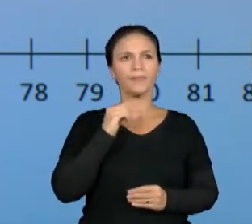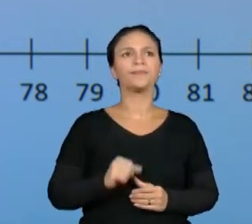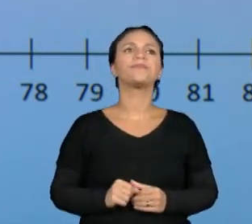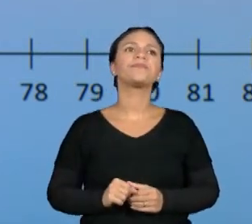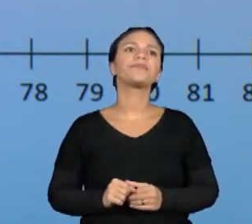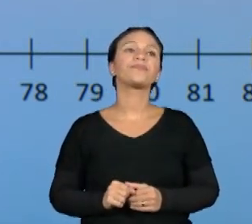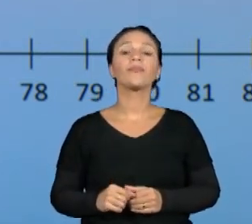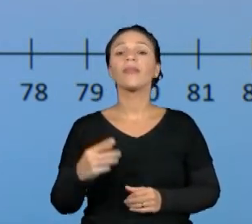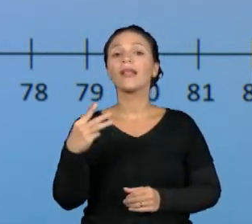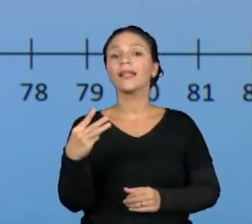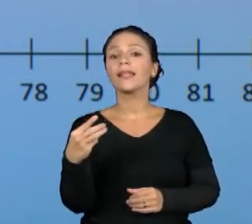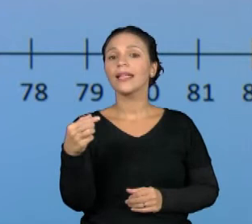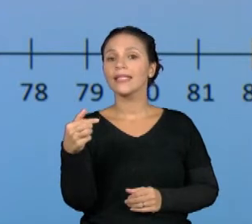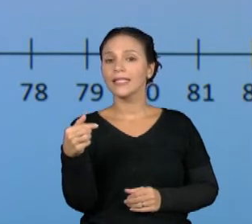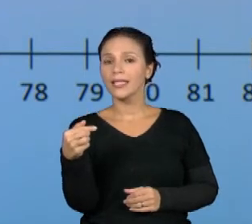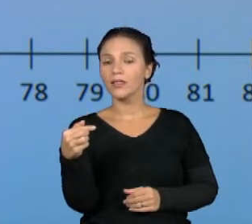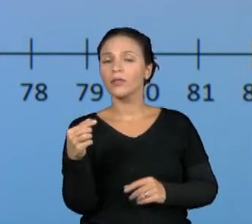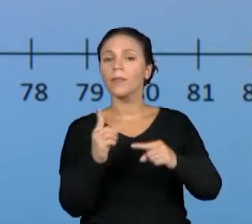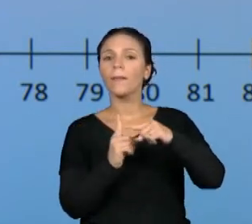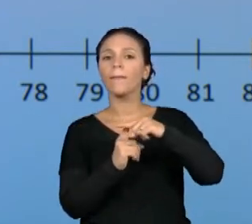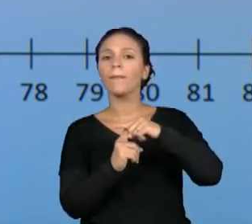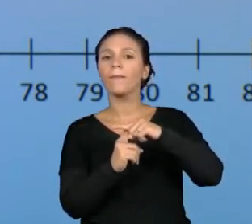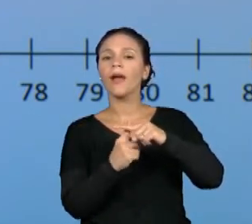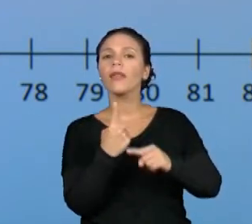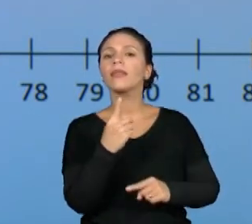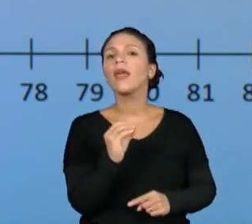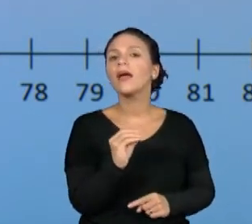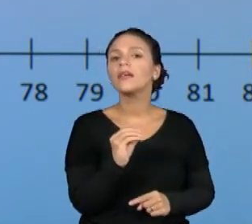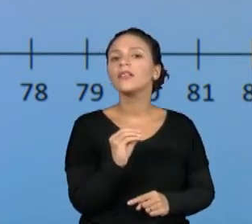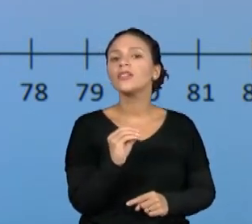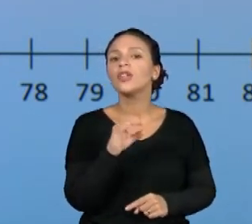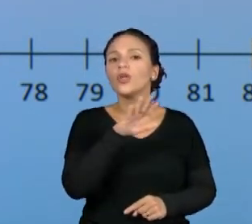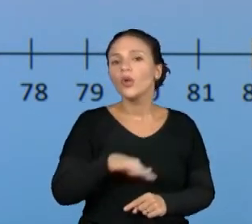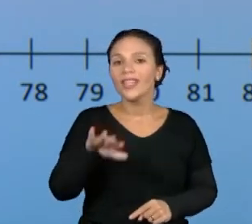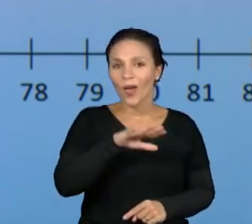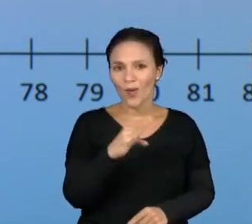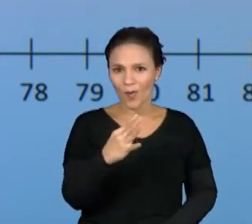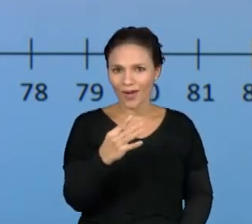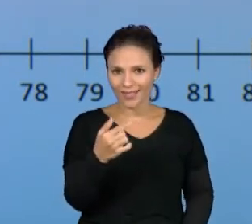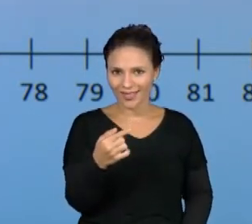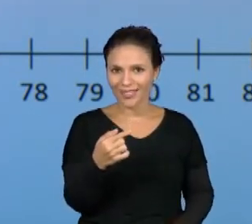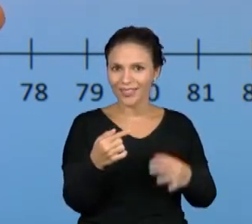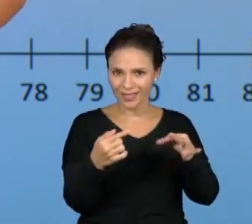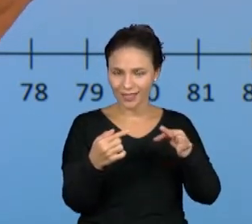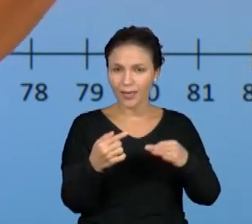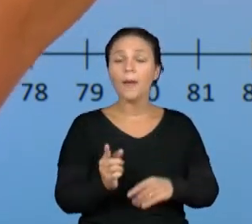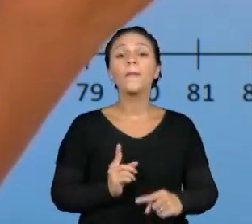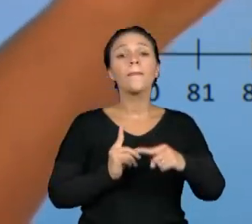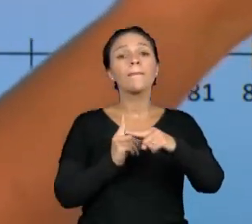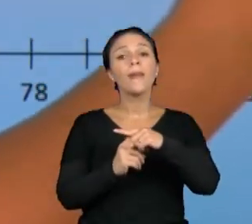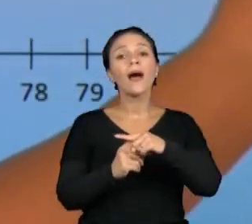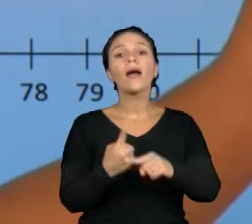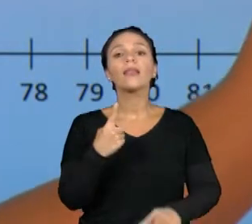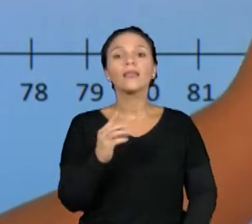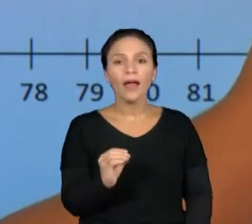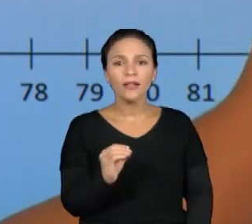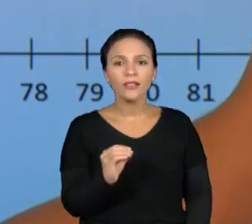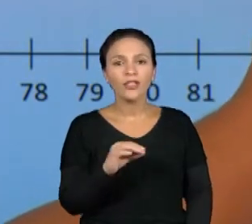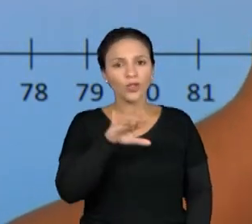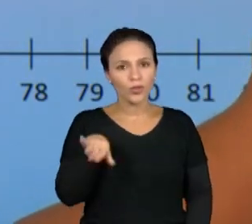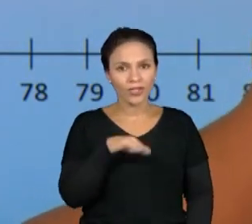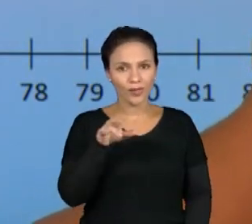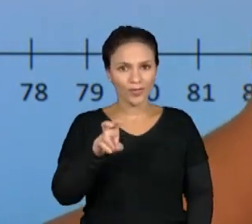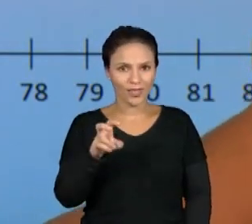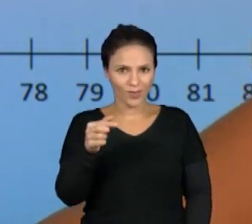Então, 37 mais 10 vai dar 47. Mais 10,